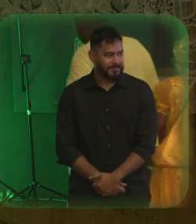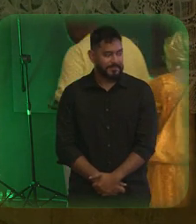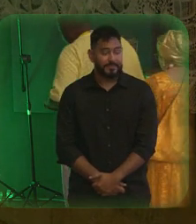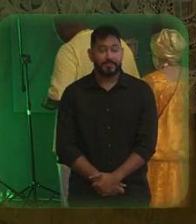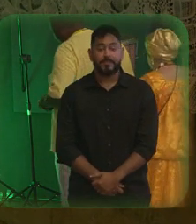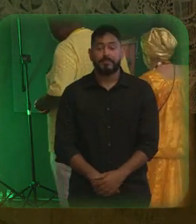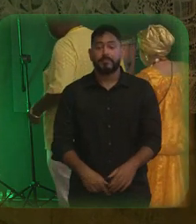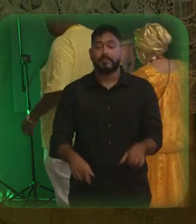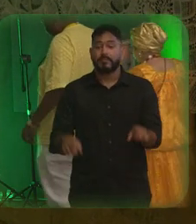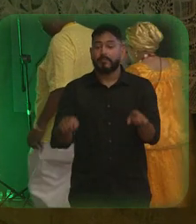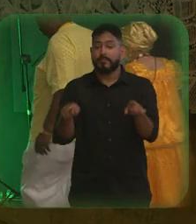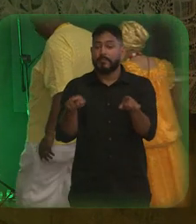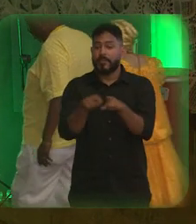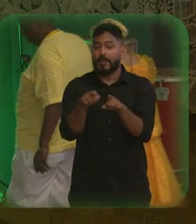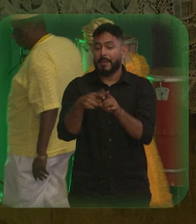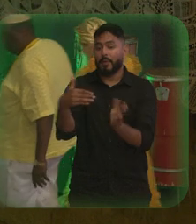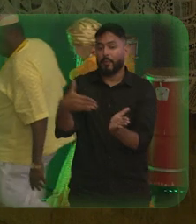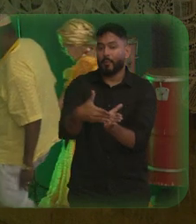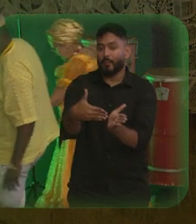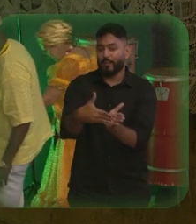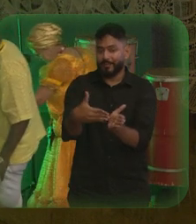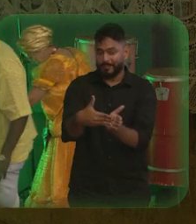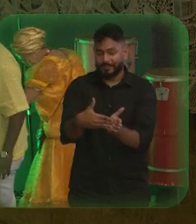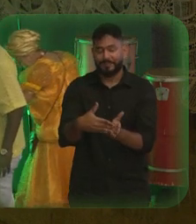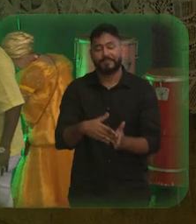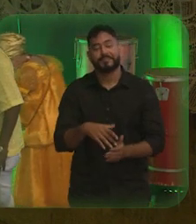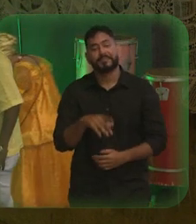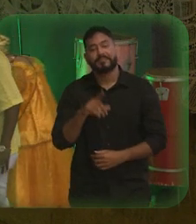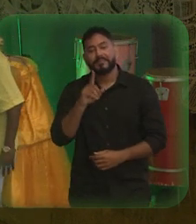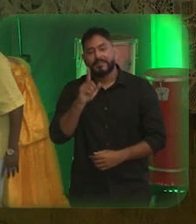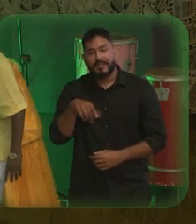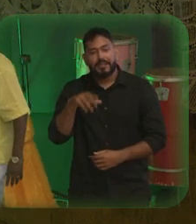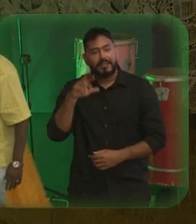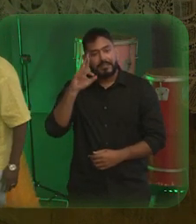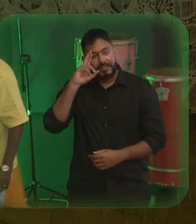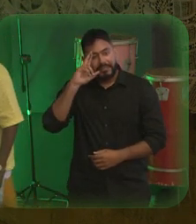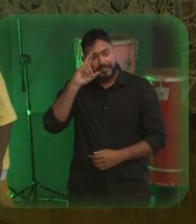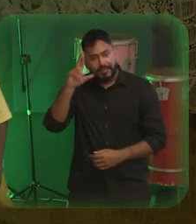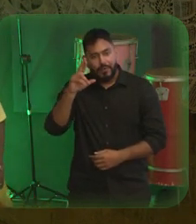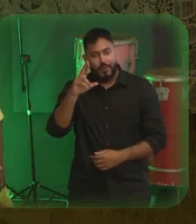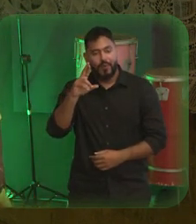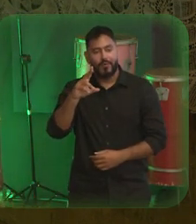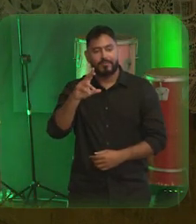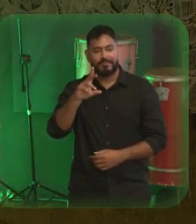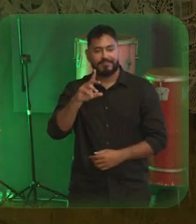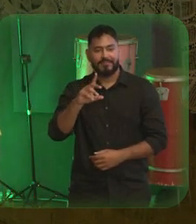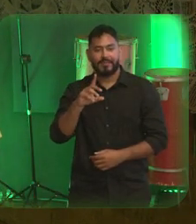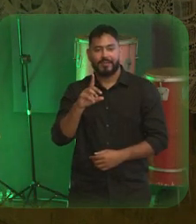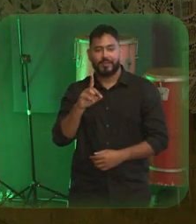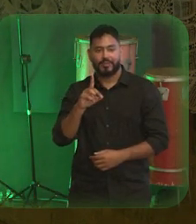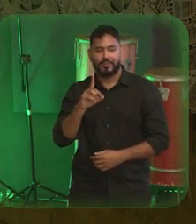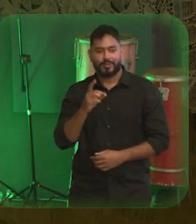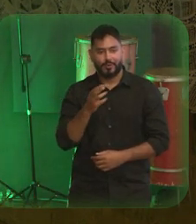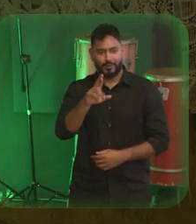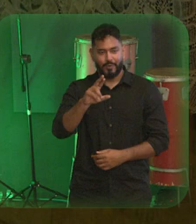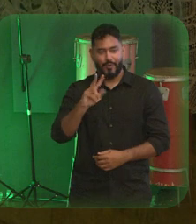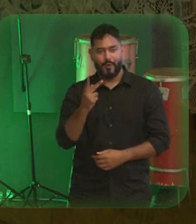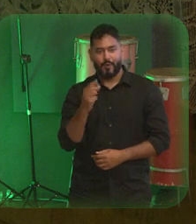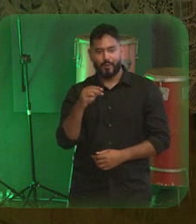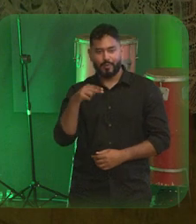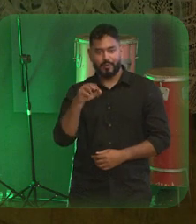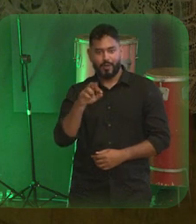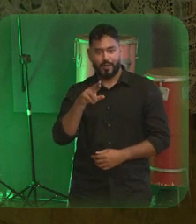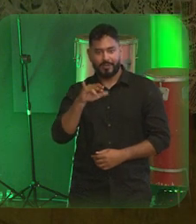E para completar o nosso dispositivo de honra, convidamos o senhor doutor honoris causa, Babalorixá Ivo